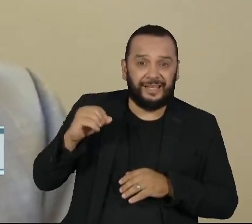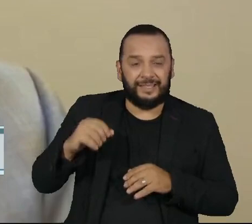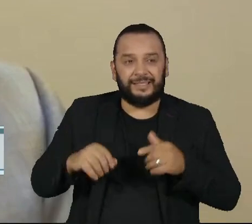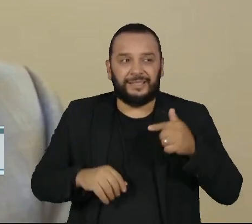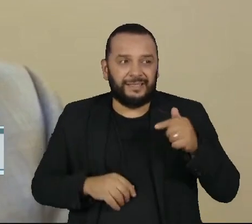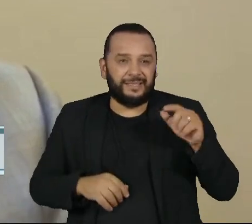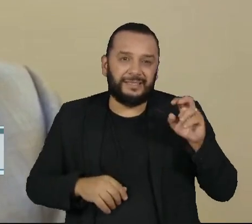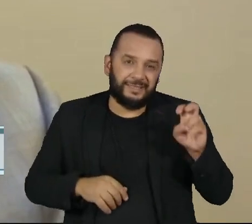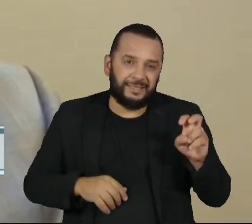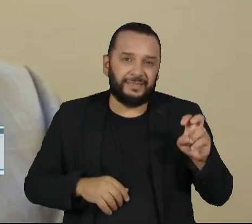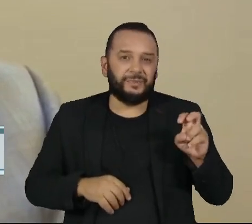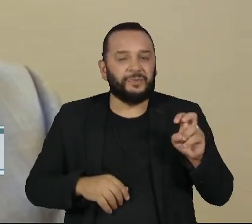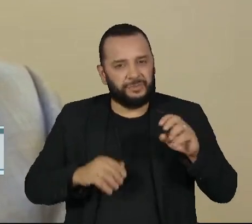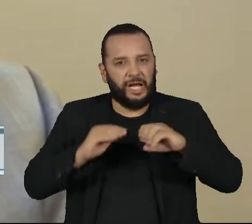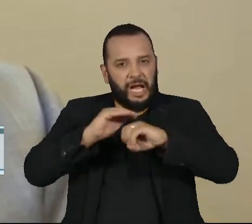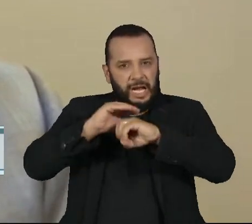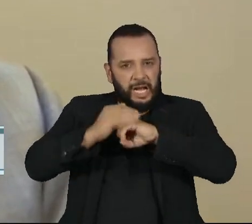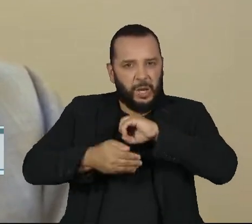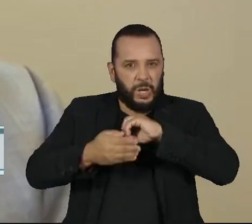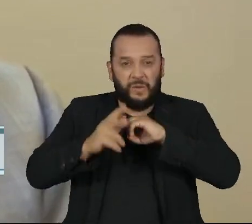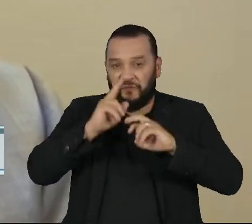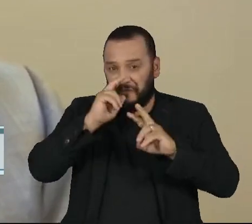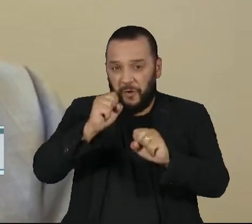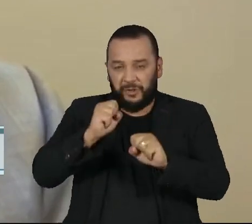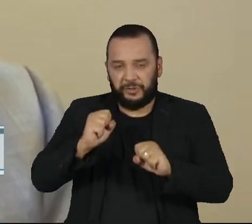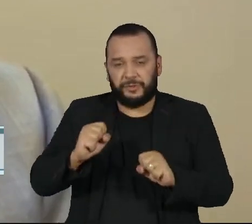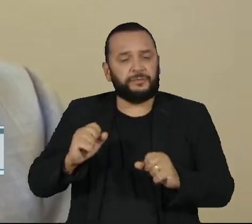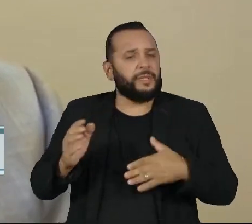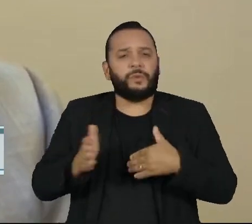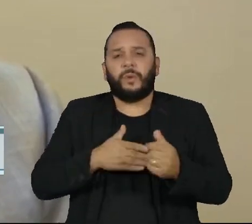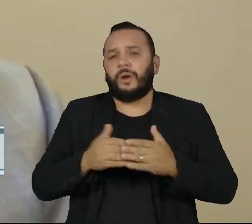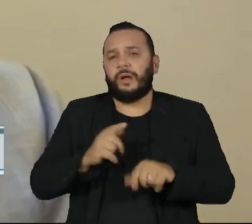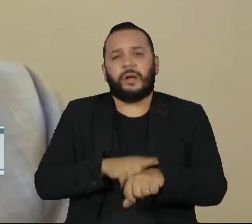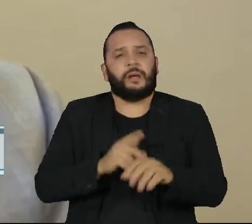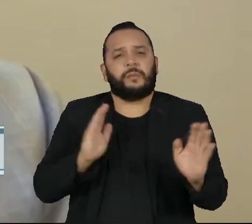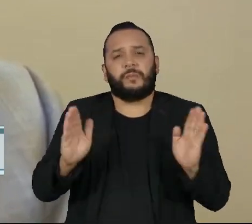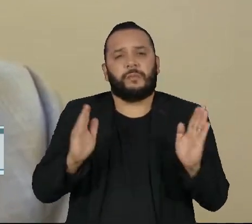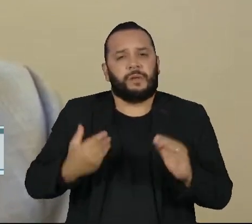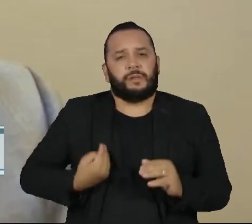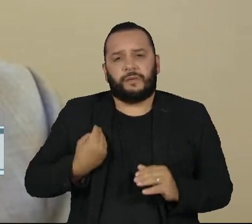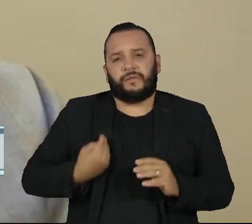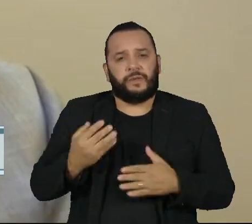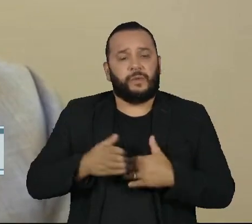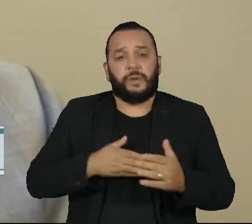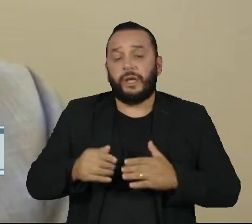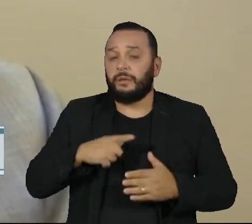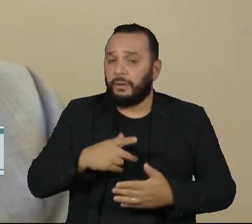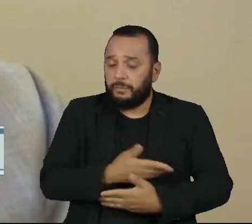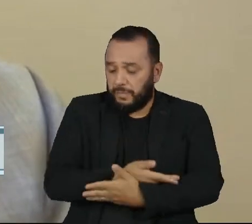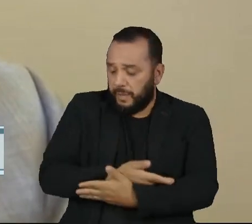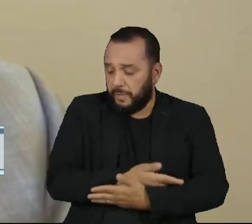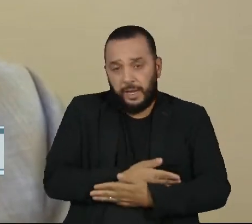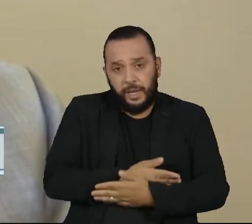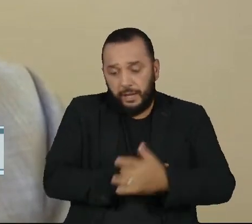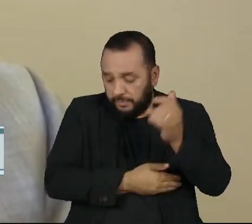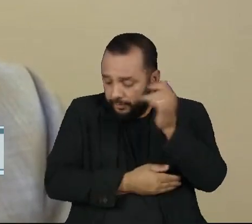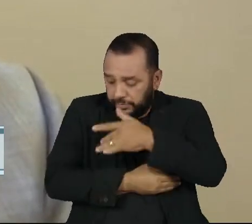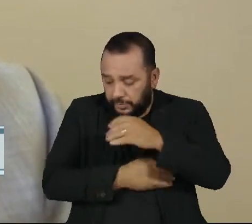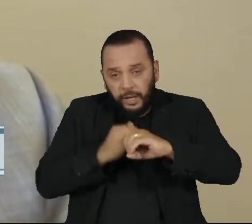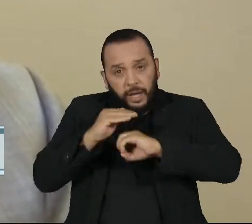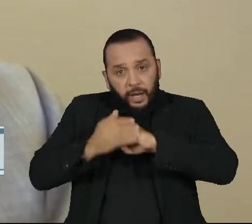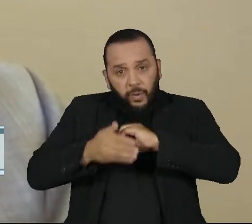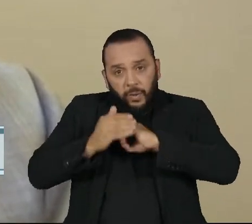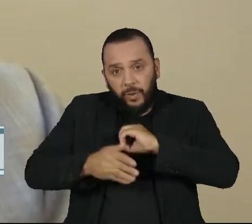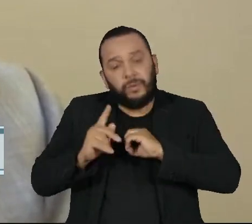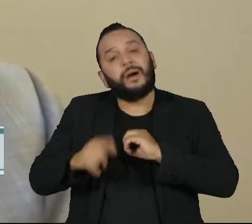70, mas ele aparece em qualquer época da vida. Existem bebês que nascem com glaucoma, é o glaucoma